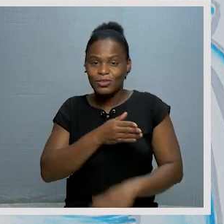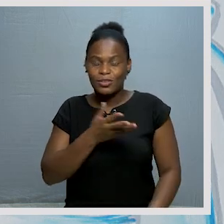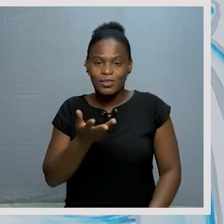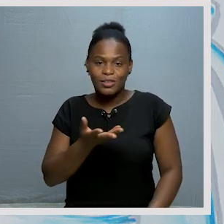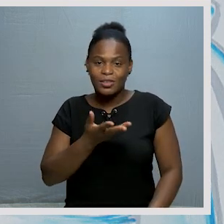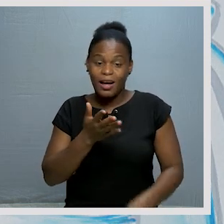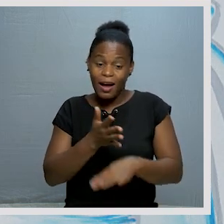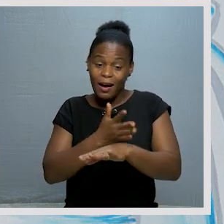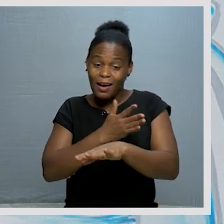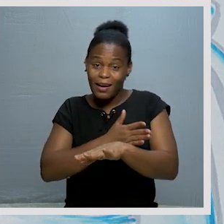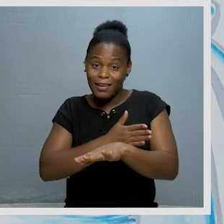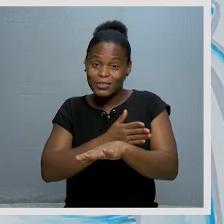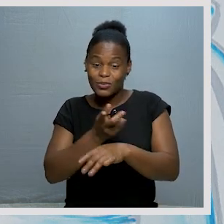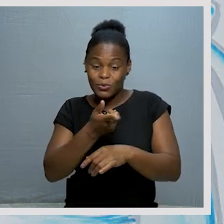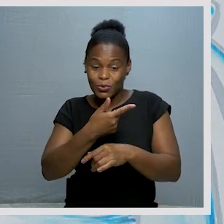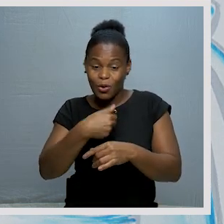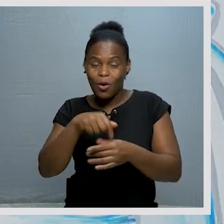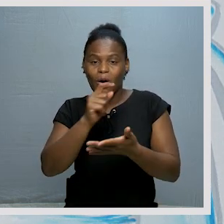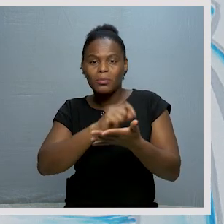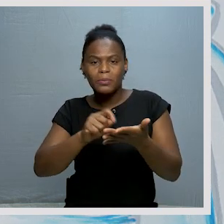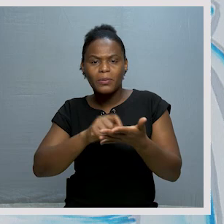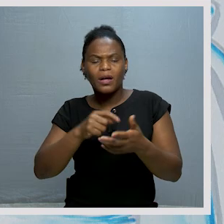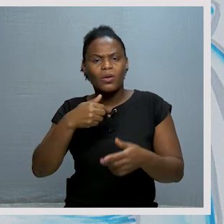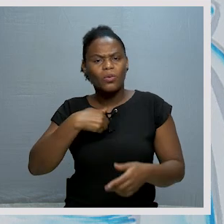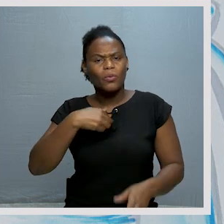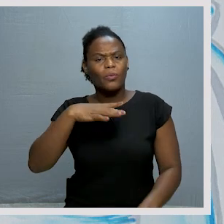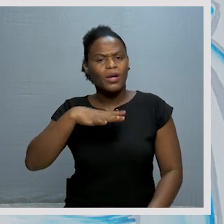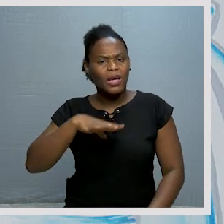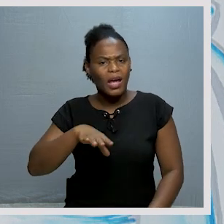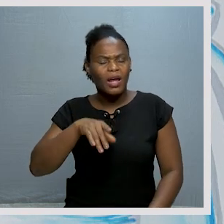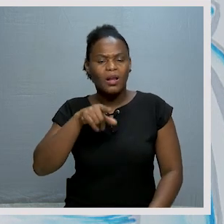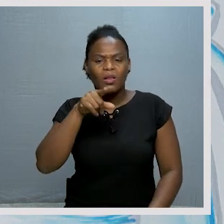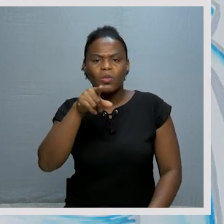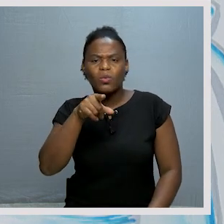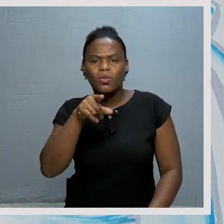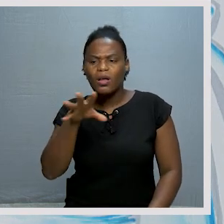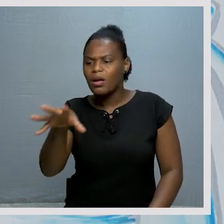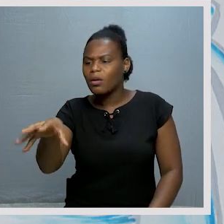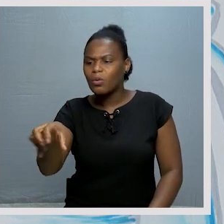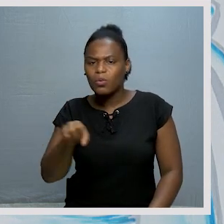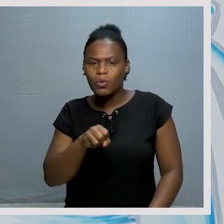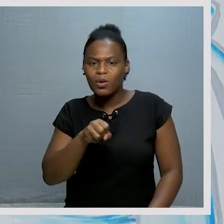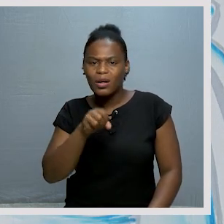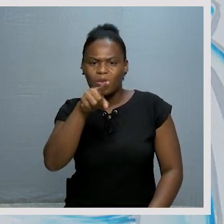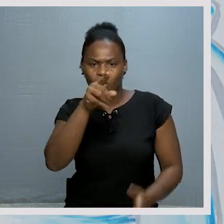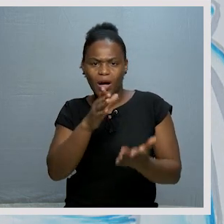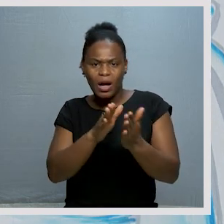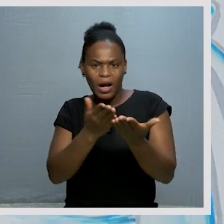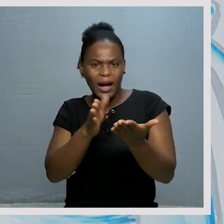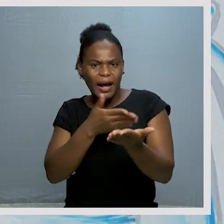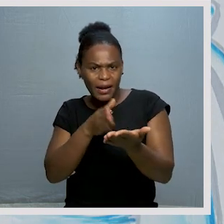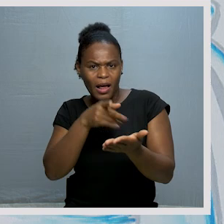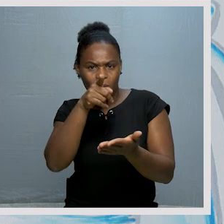de resolvermos isto, eu gostaria que pegassem ou que fossem buscar um caderno